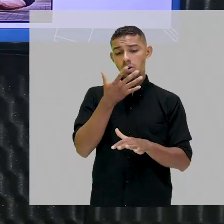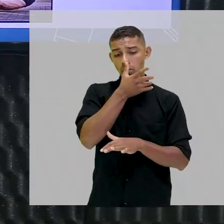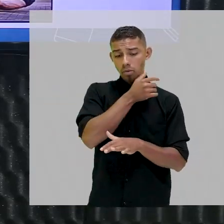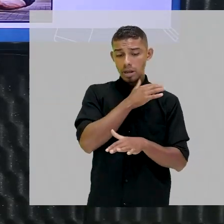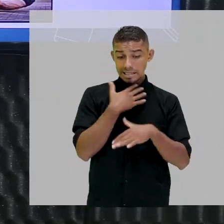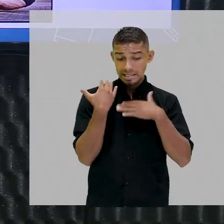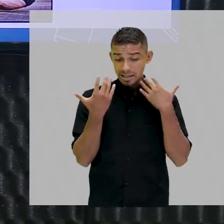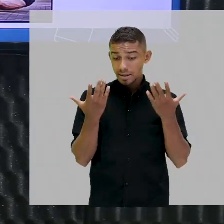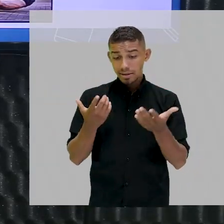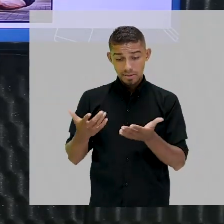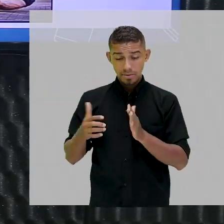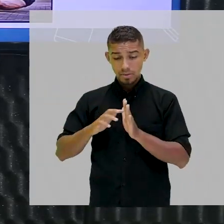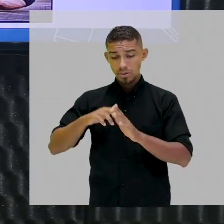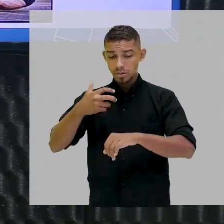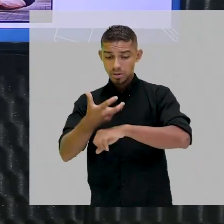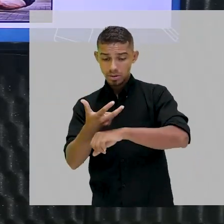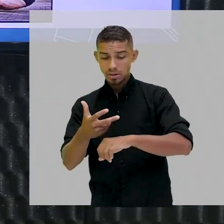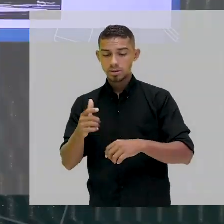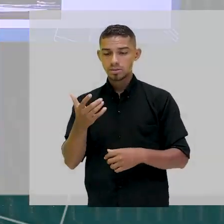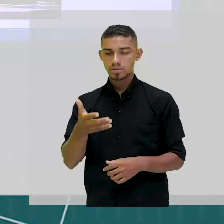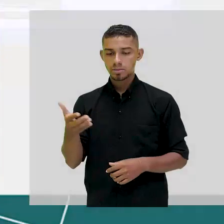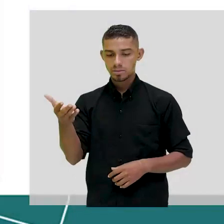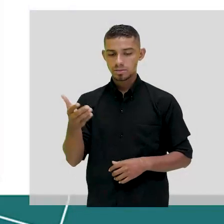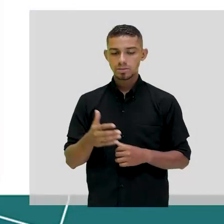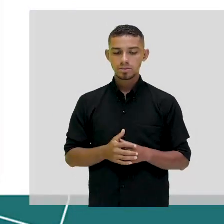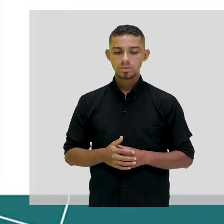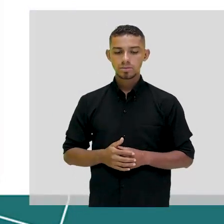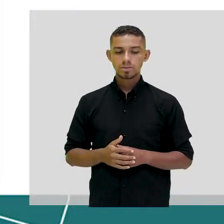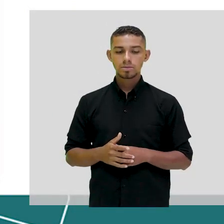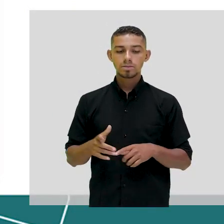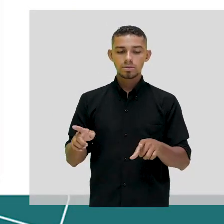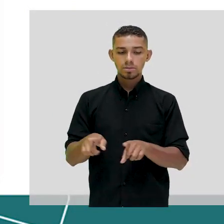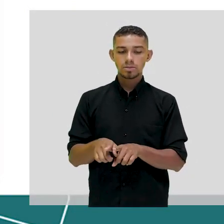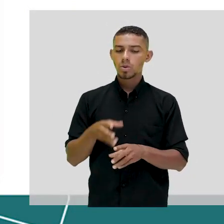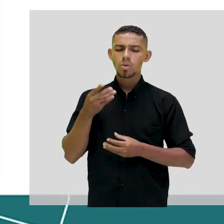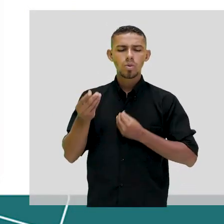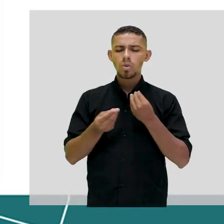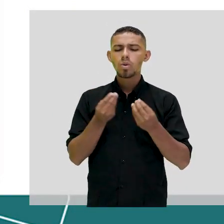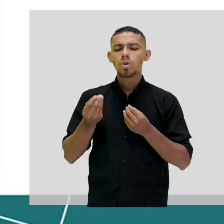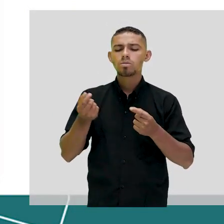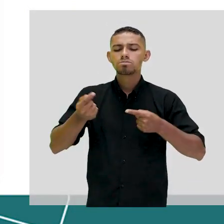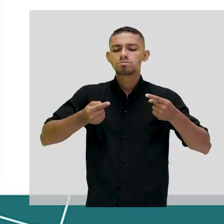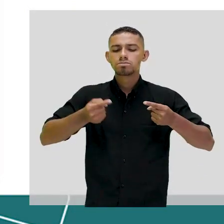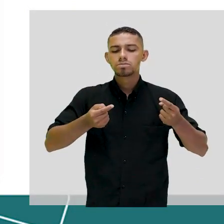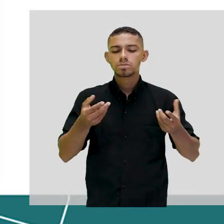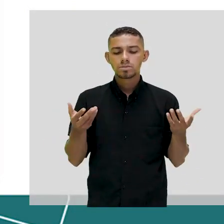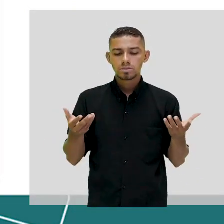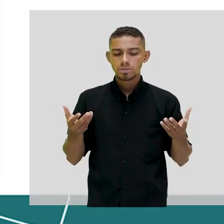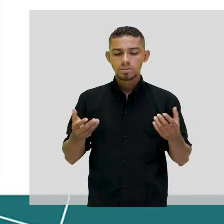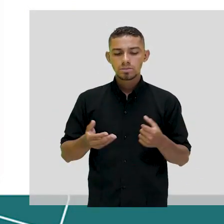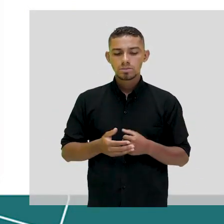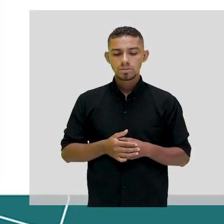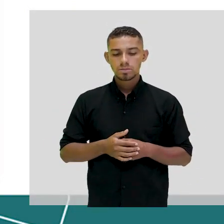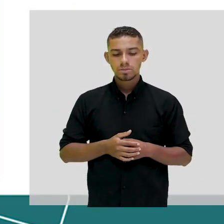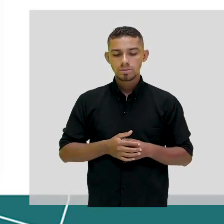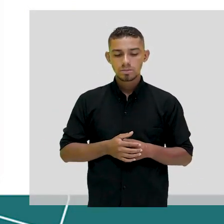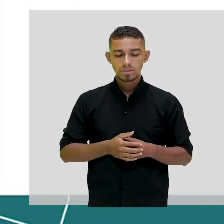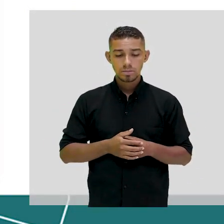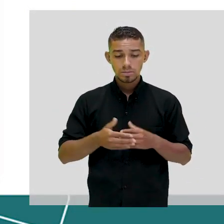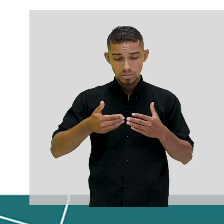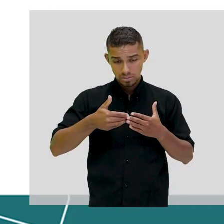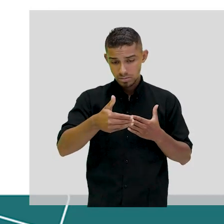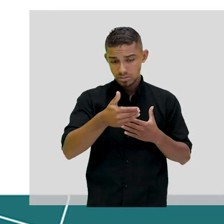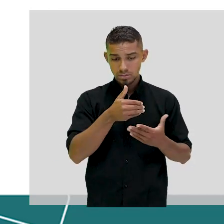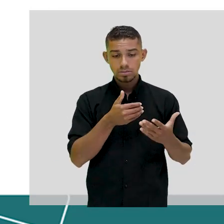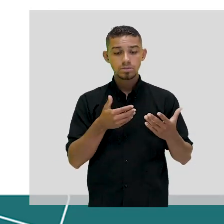caem frente aos juízes. Como funciona a competição? Na parte da